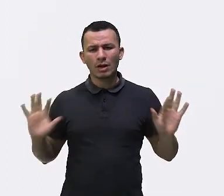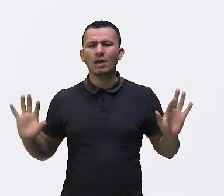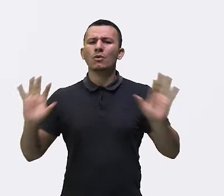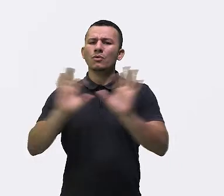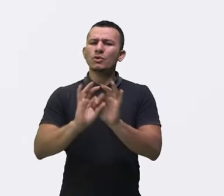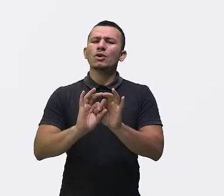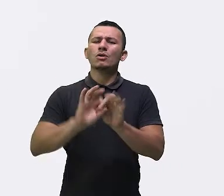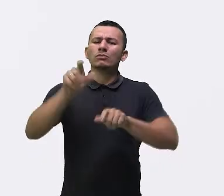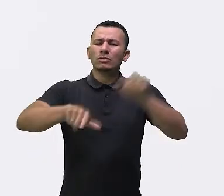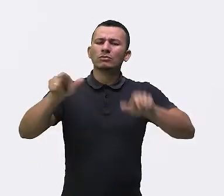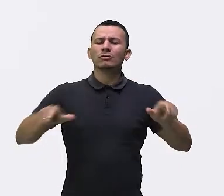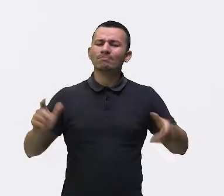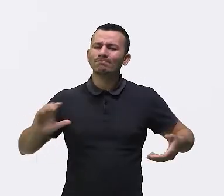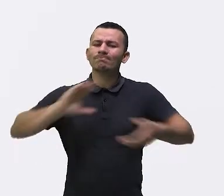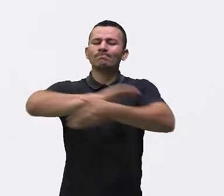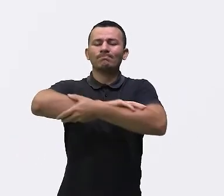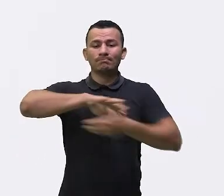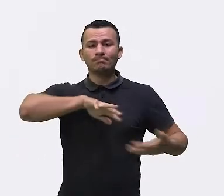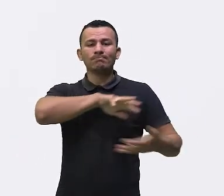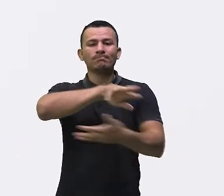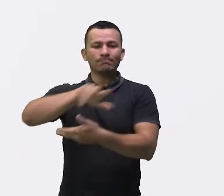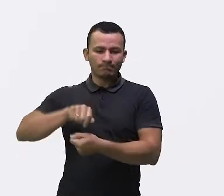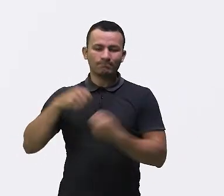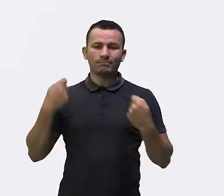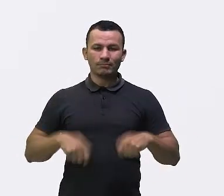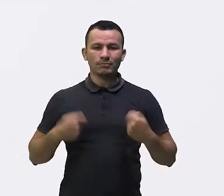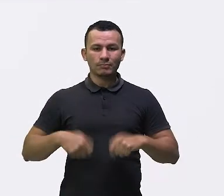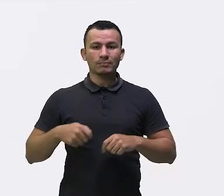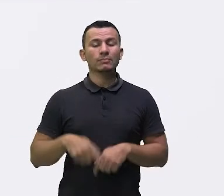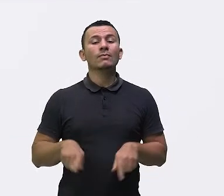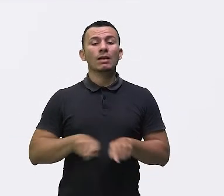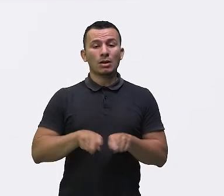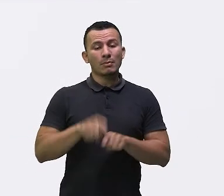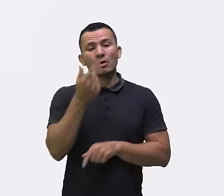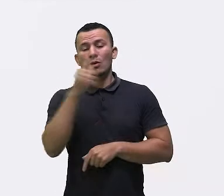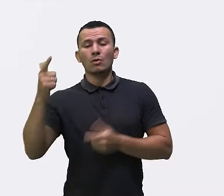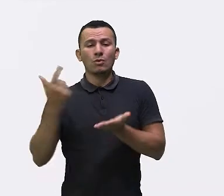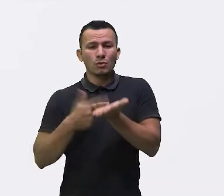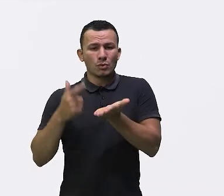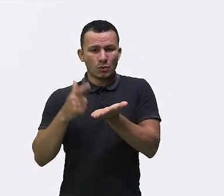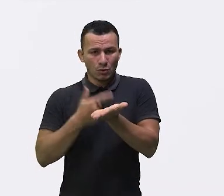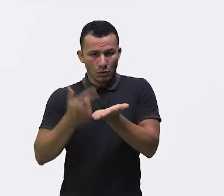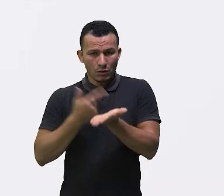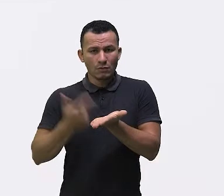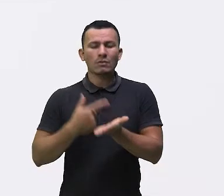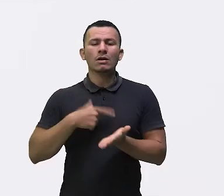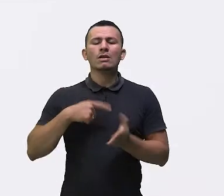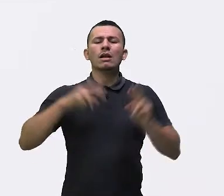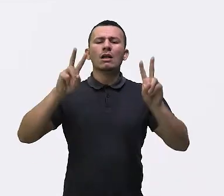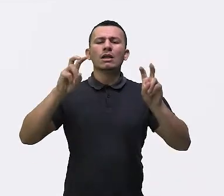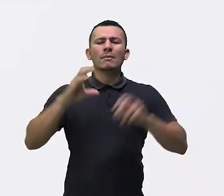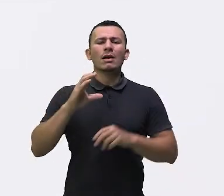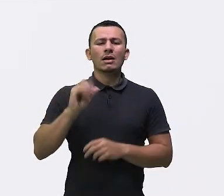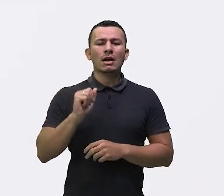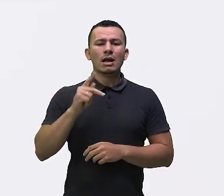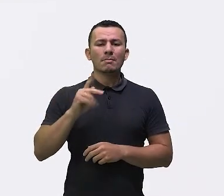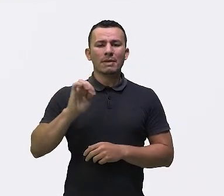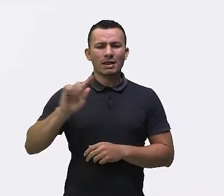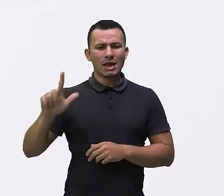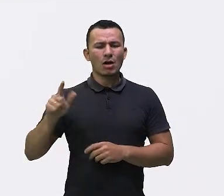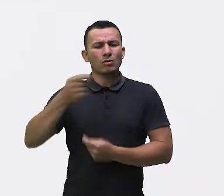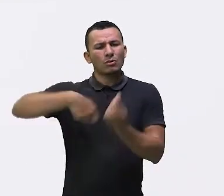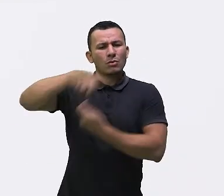os operários no mundo. Outra obra que ele publicou é O Capital, onde ele sintetiza suas críticas